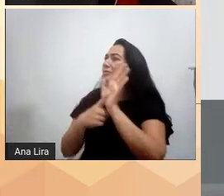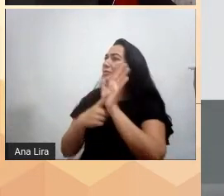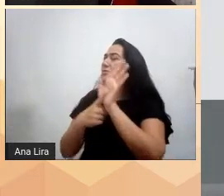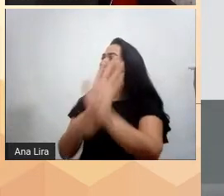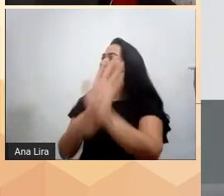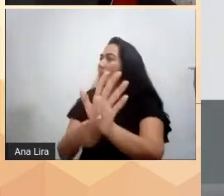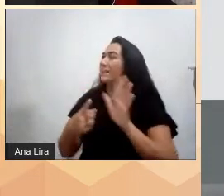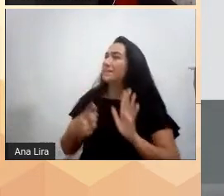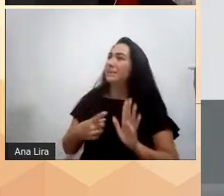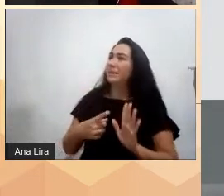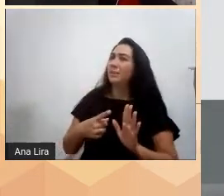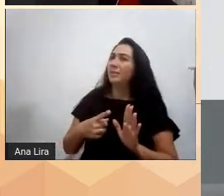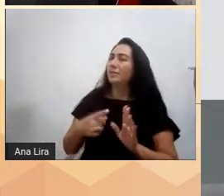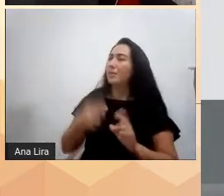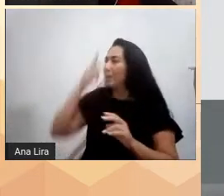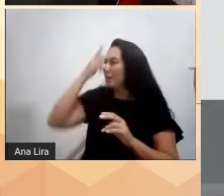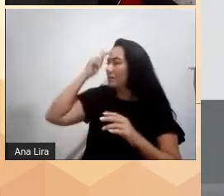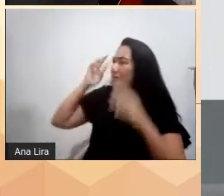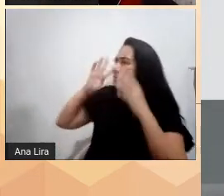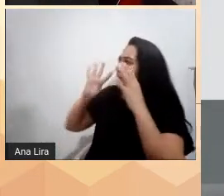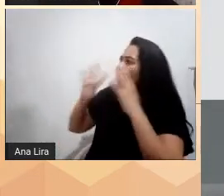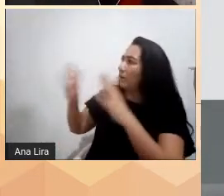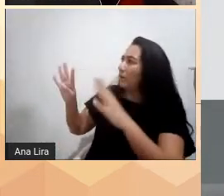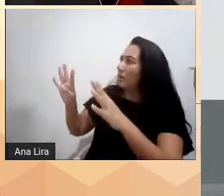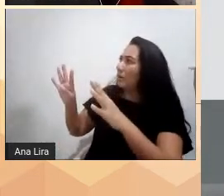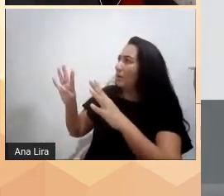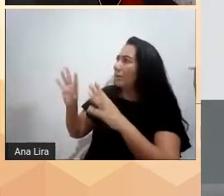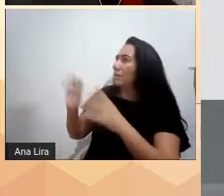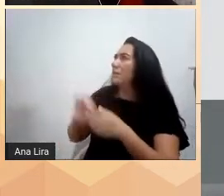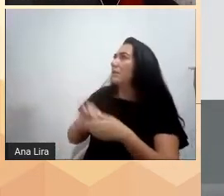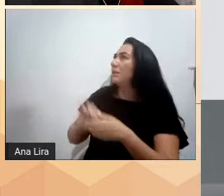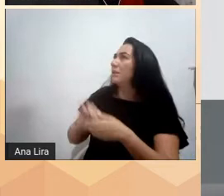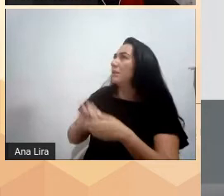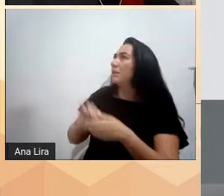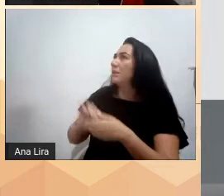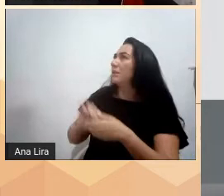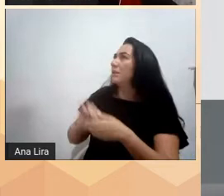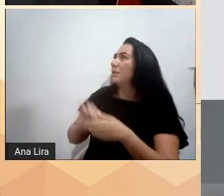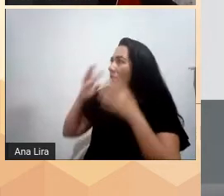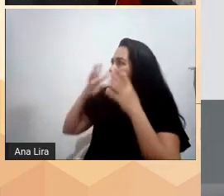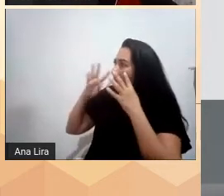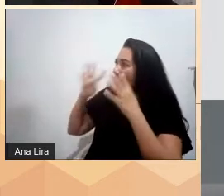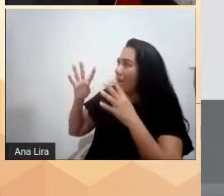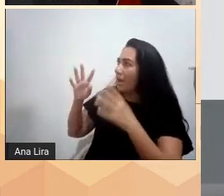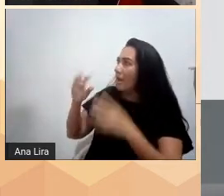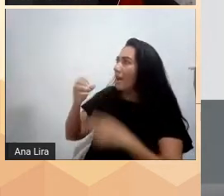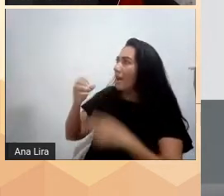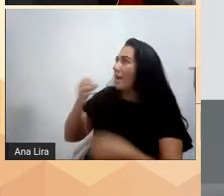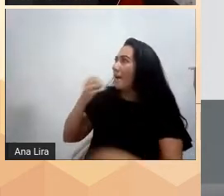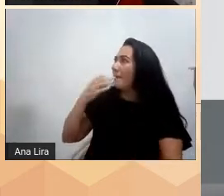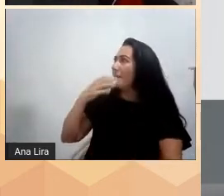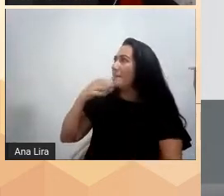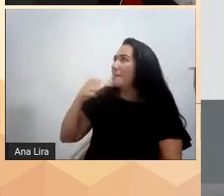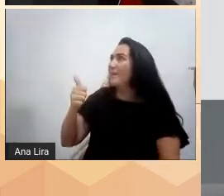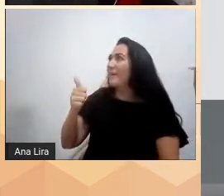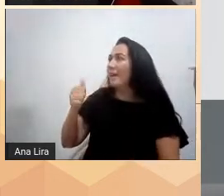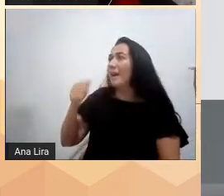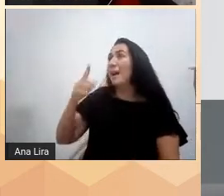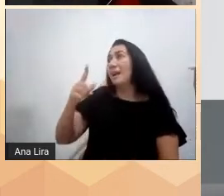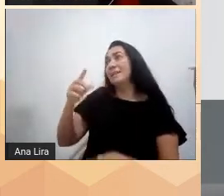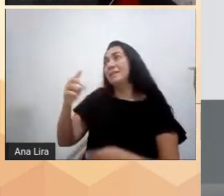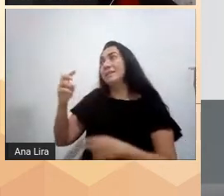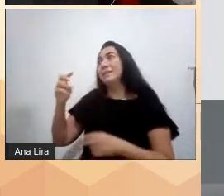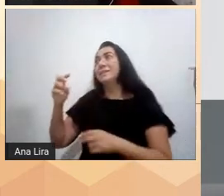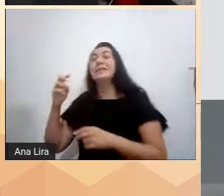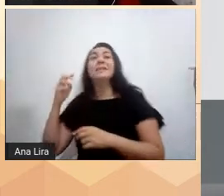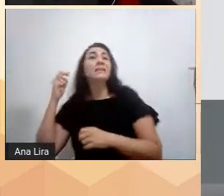elas saberem aonde ele estava e elas poderem se posicionar na direção dele. Então ele caminhava